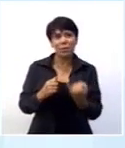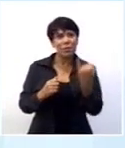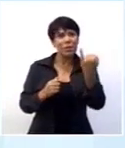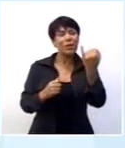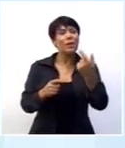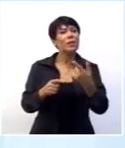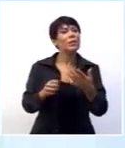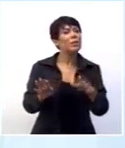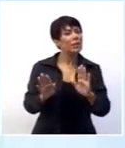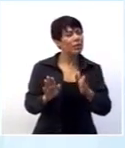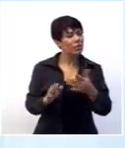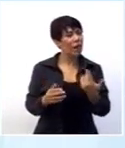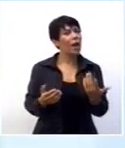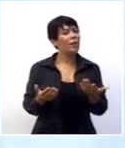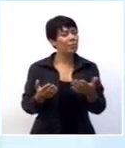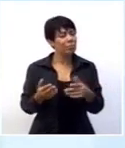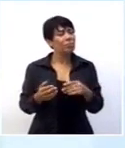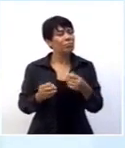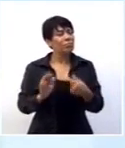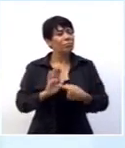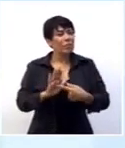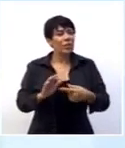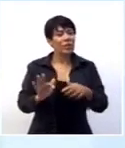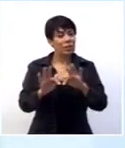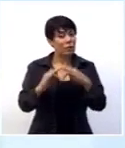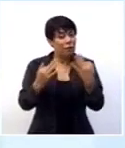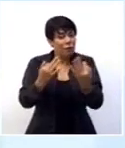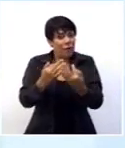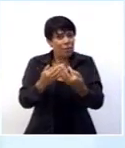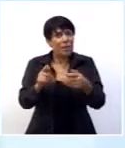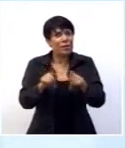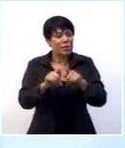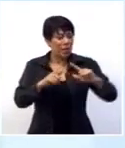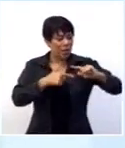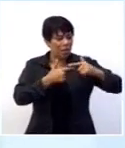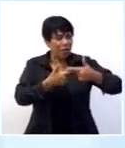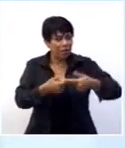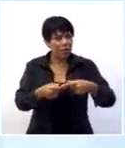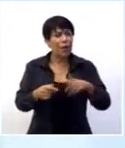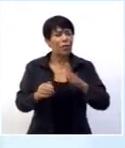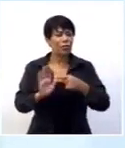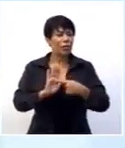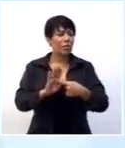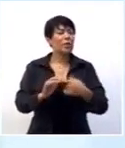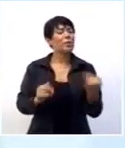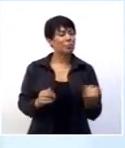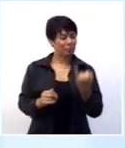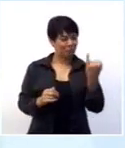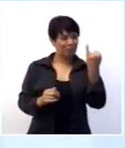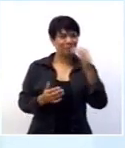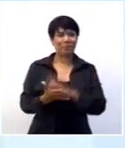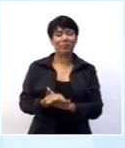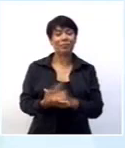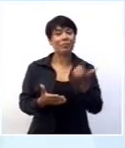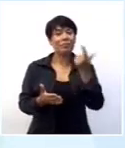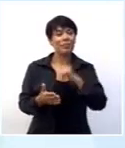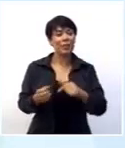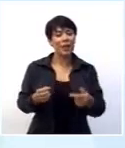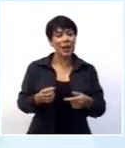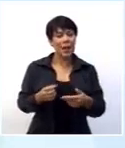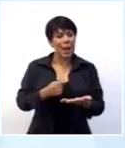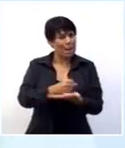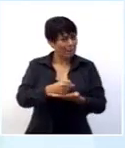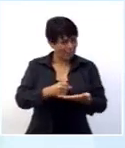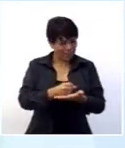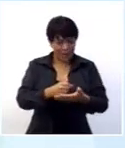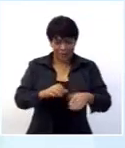nascimento aí sendo muito importante, né? A família de onde eles vêm define o papel deles. Vamos ver quem que está nessa base da pirâmide,